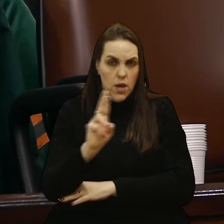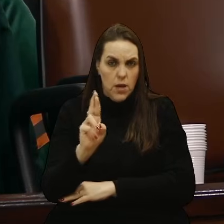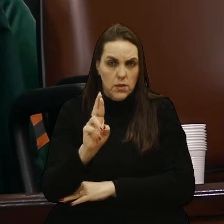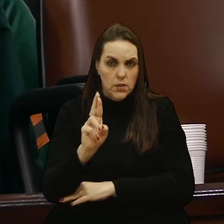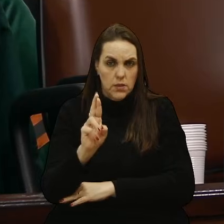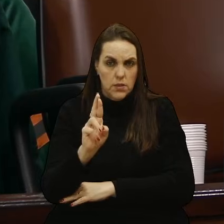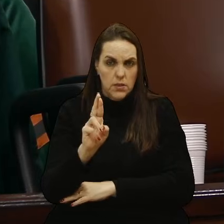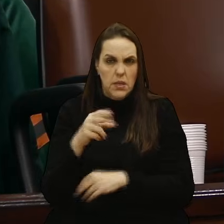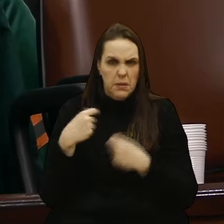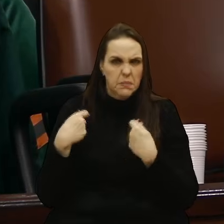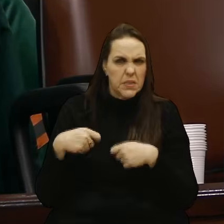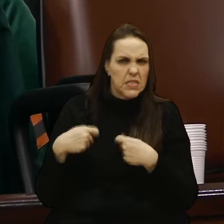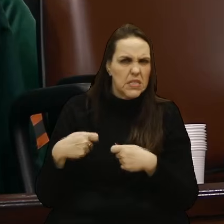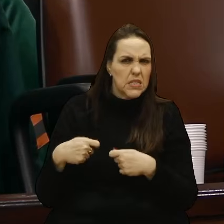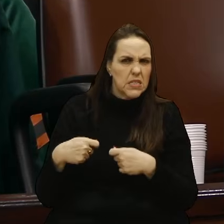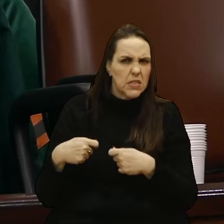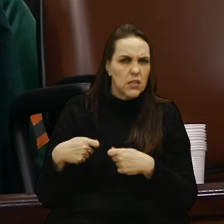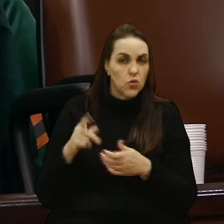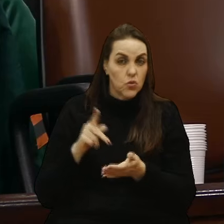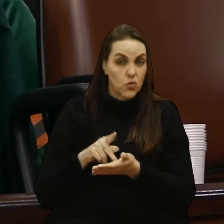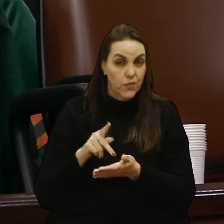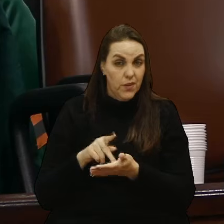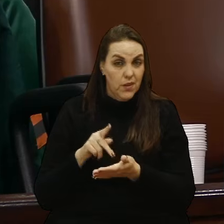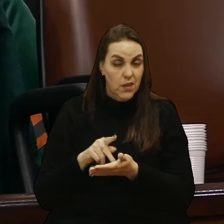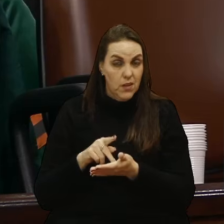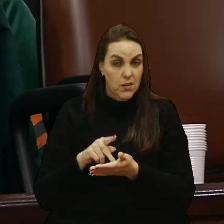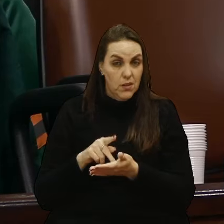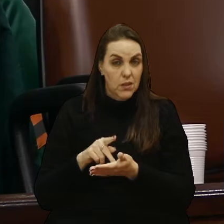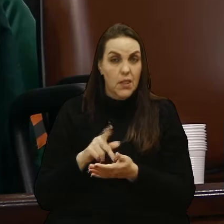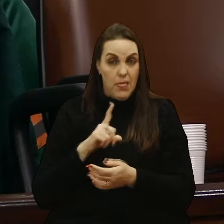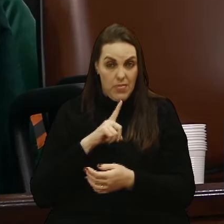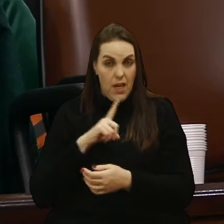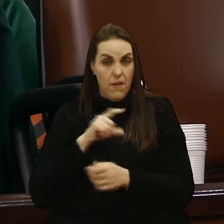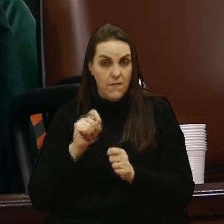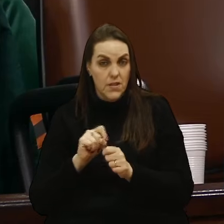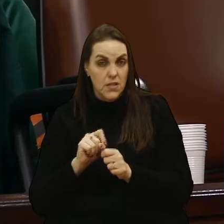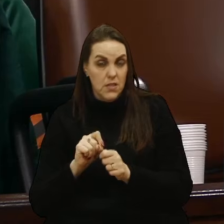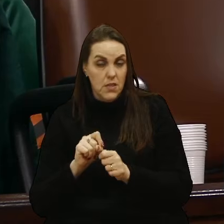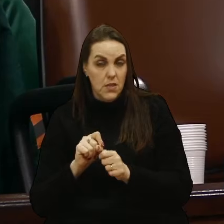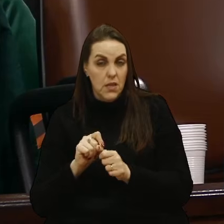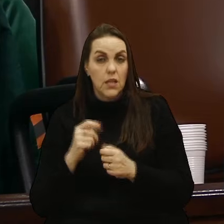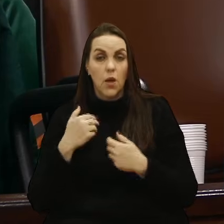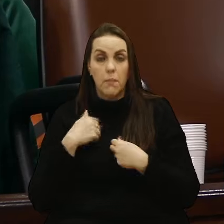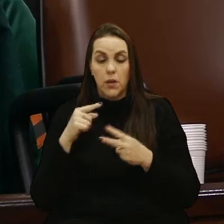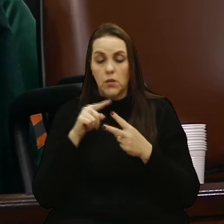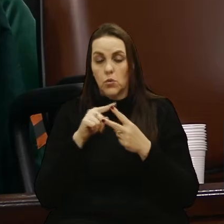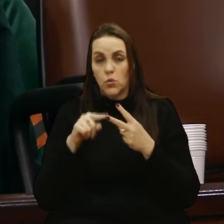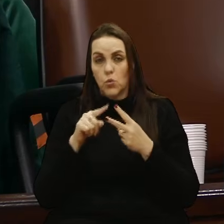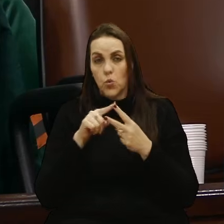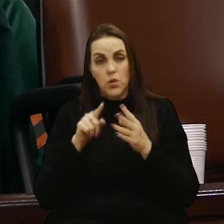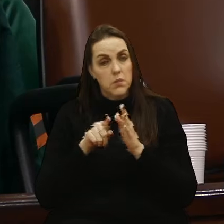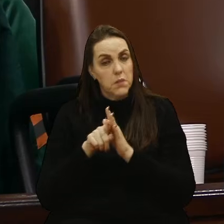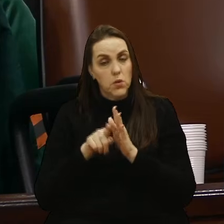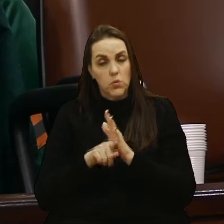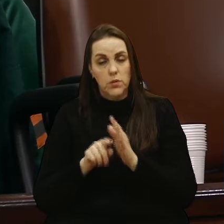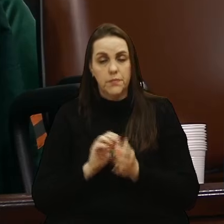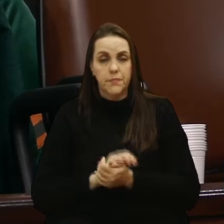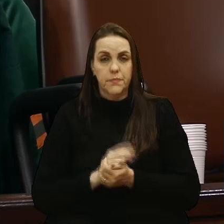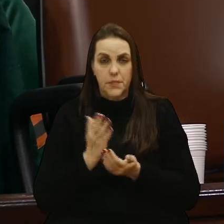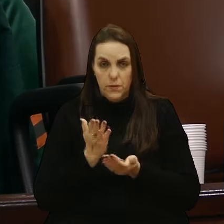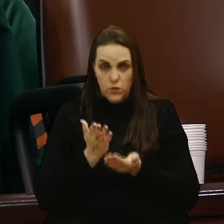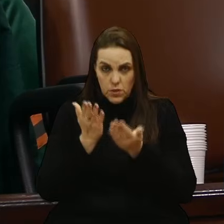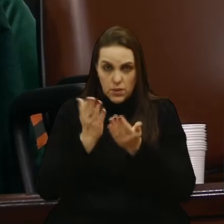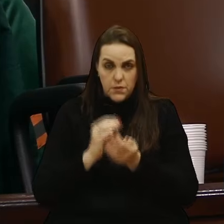Isso é necessário? Se tem a necessidade de fazer isso? Então, essas são as minhas duas perguntas para